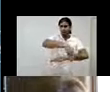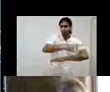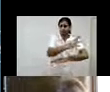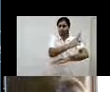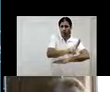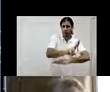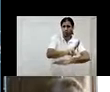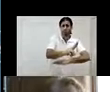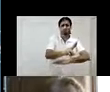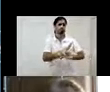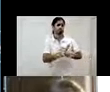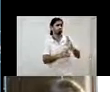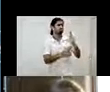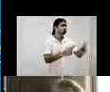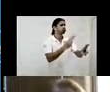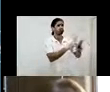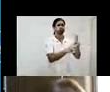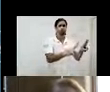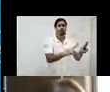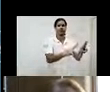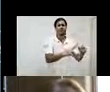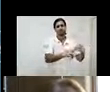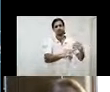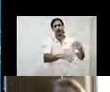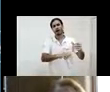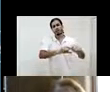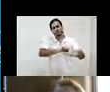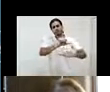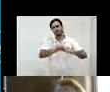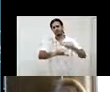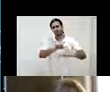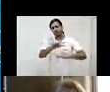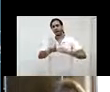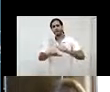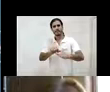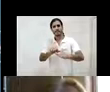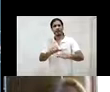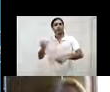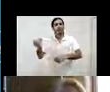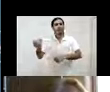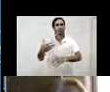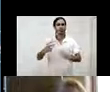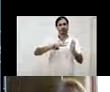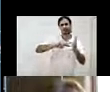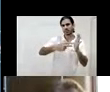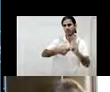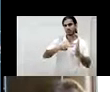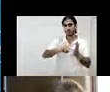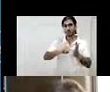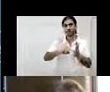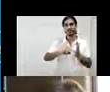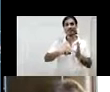referências materiais e simbólicas. Olha que interessante. Então, como que isso também é transmitido as novas